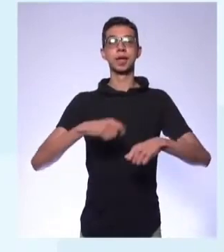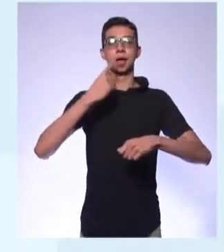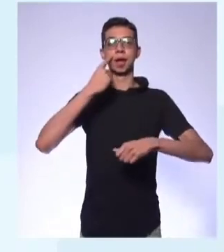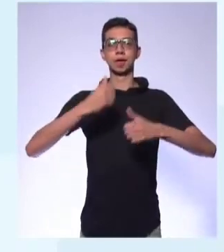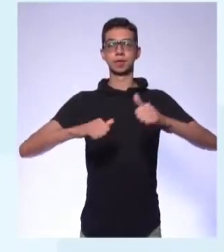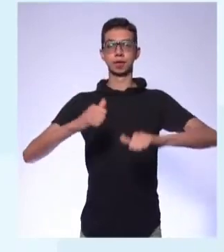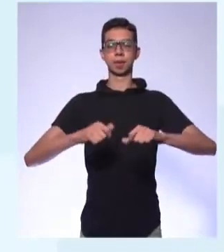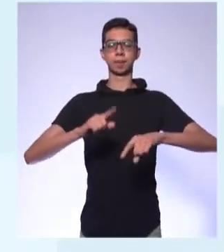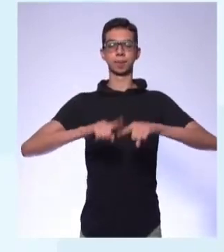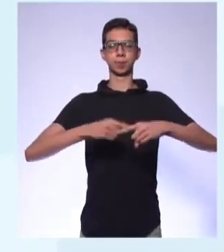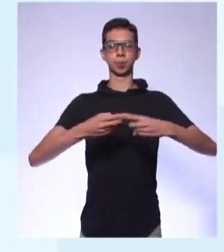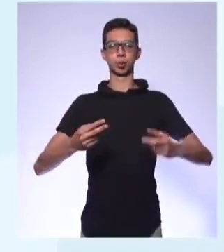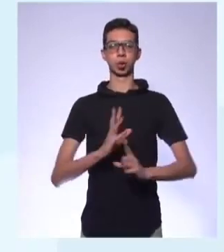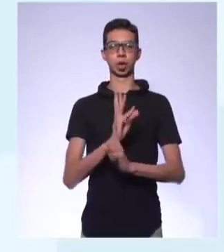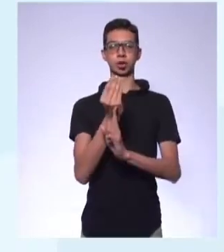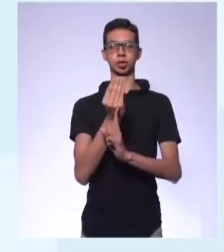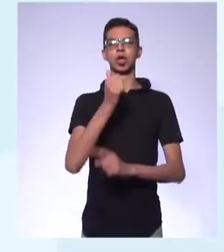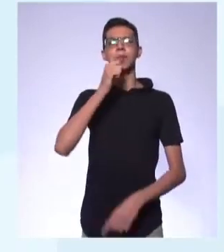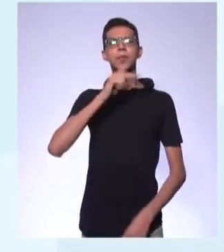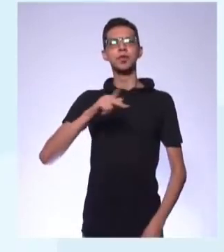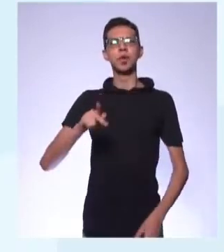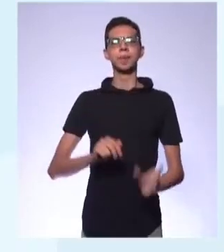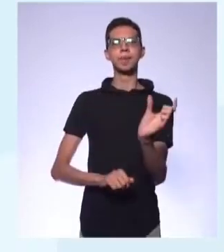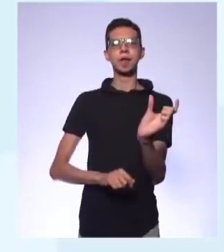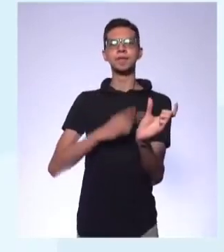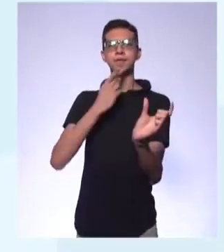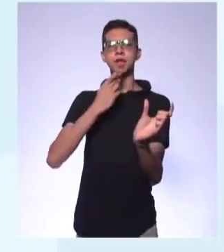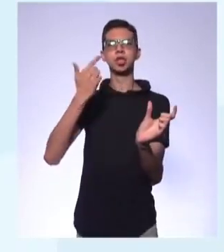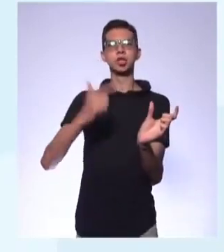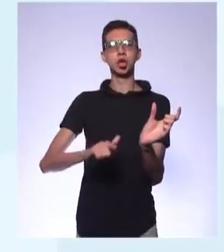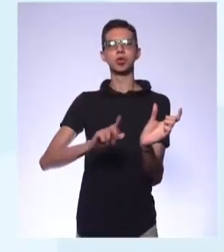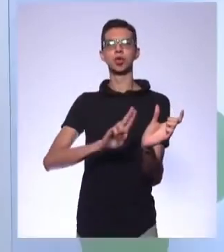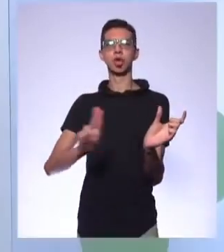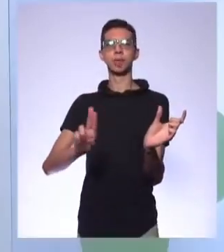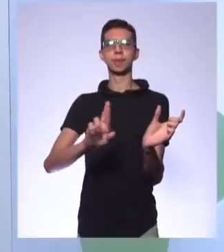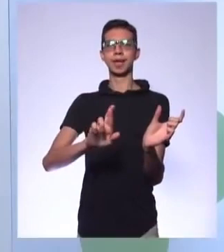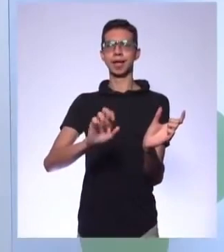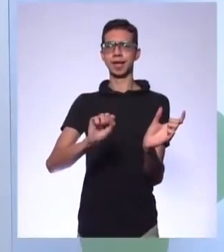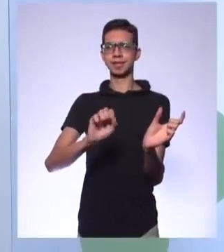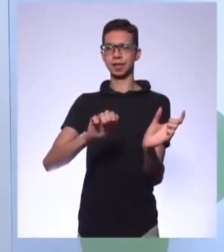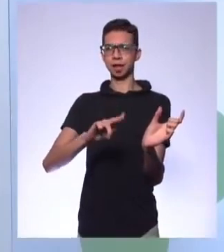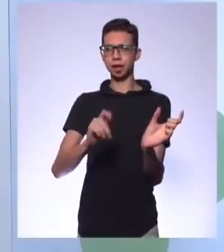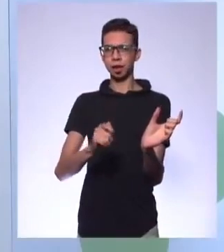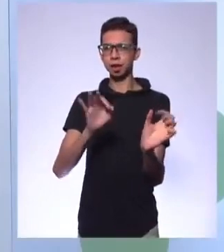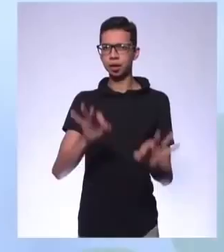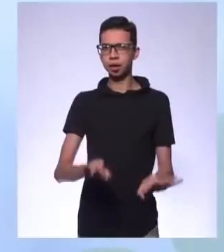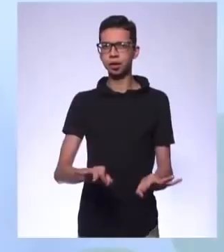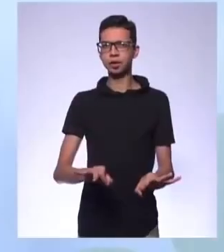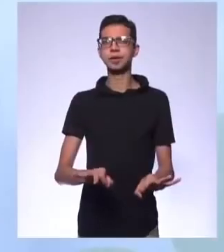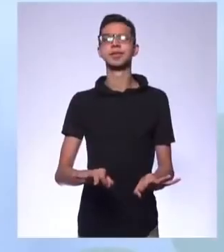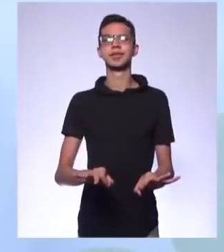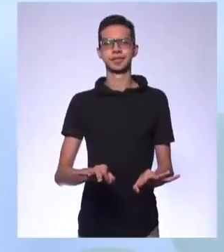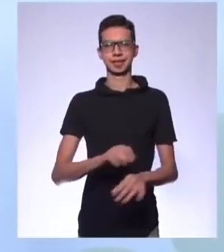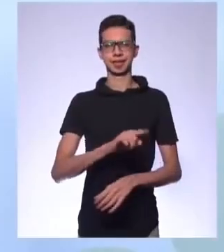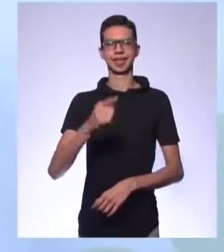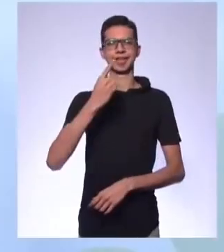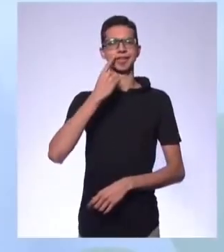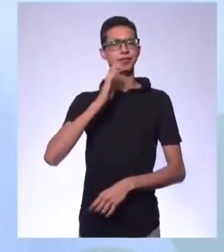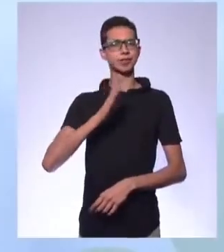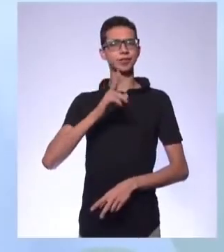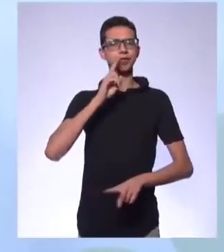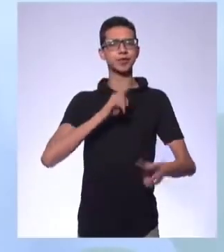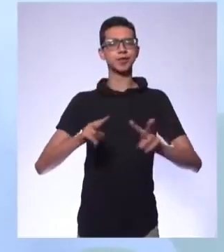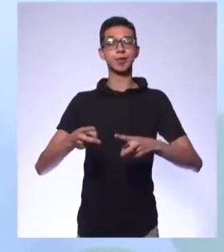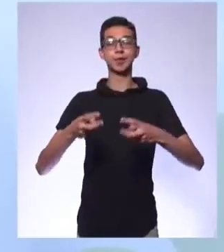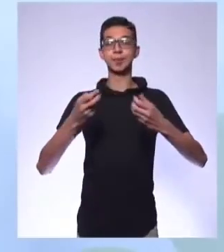Tem uma palavra que está se repetindo aqui no chat, seria a resenha? A resenha, né? Quem já pegou os slides aí fica mais fácil ainda,